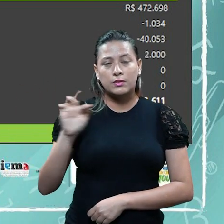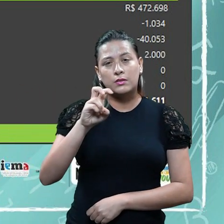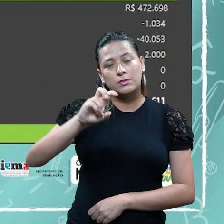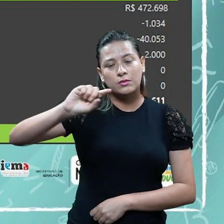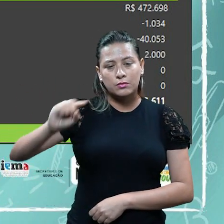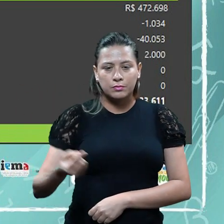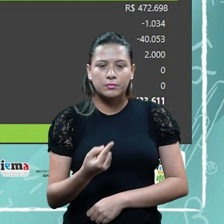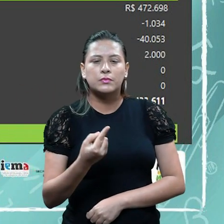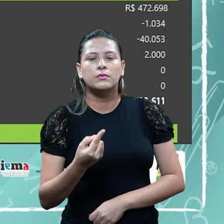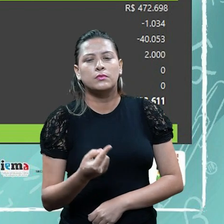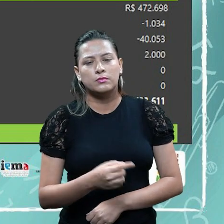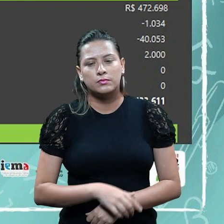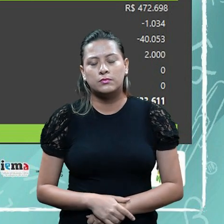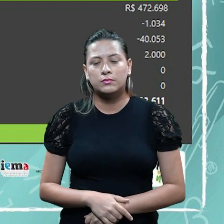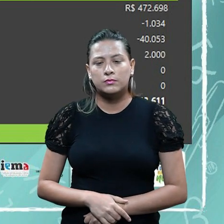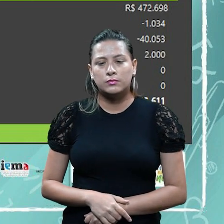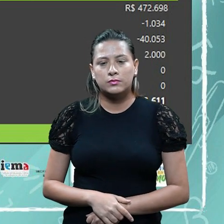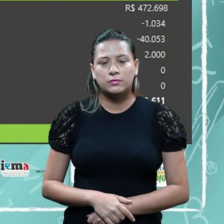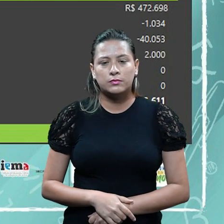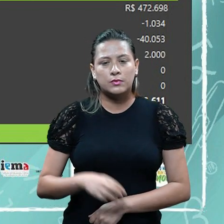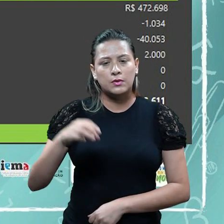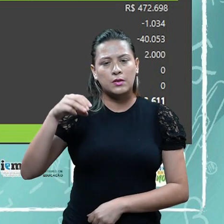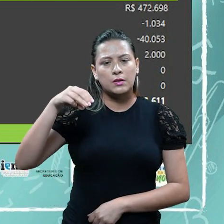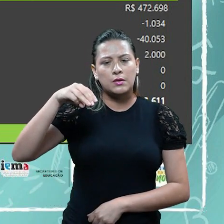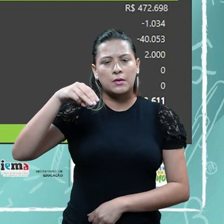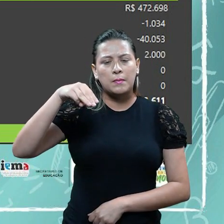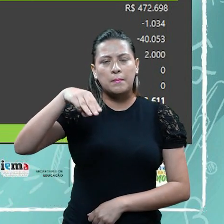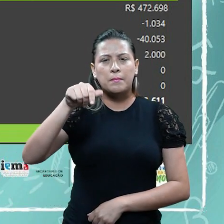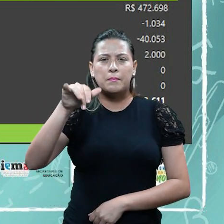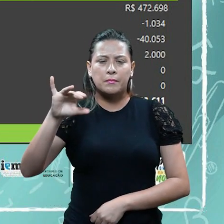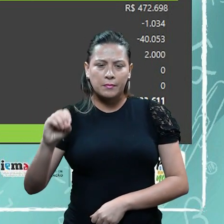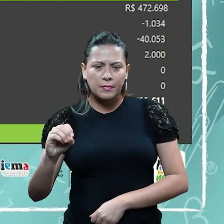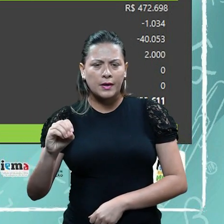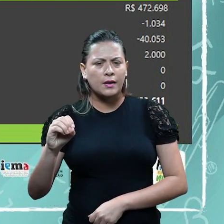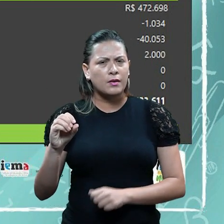mil, sempre nessa média de 5 mil. Maio o desconto foi um pouco maior,